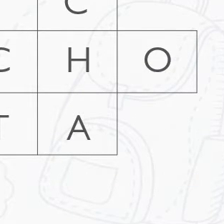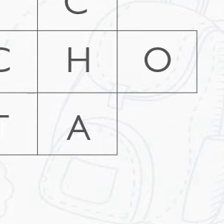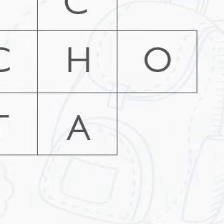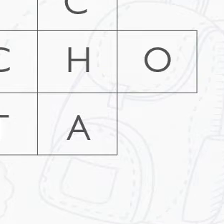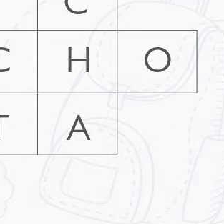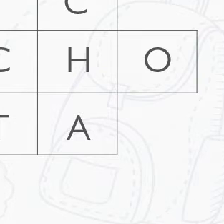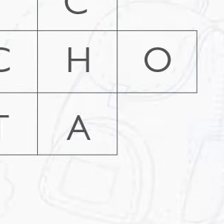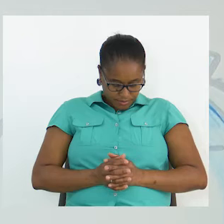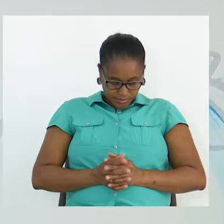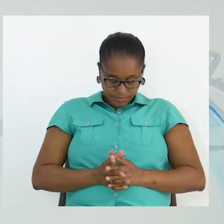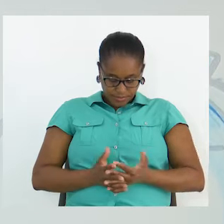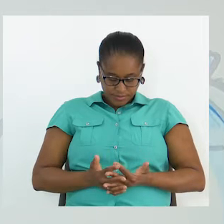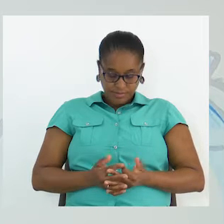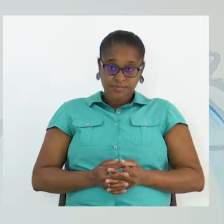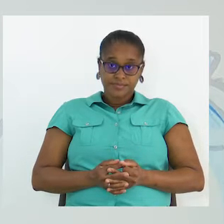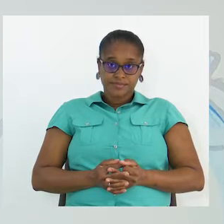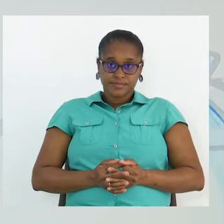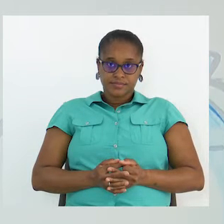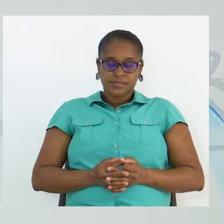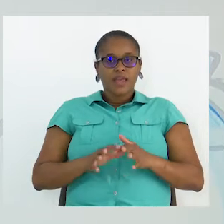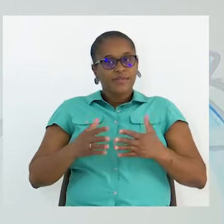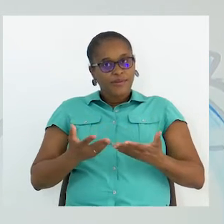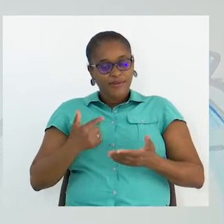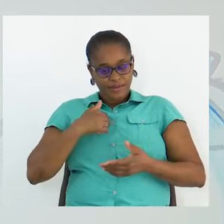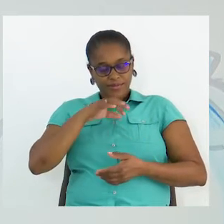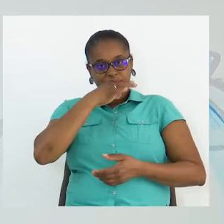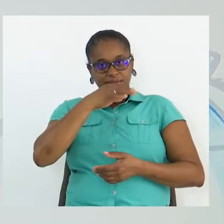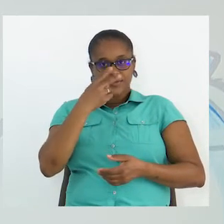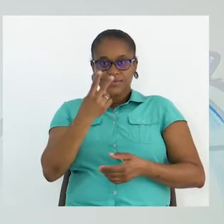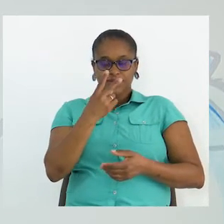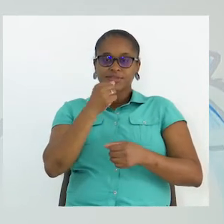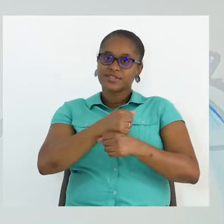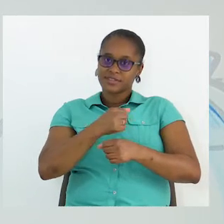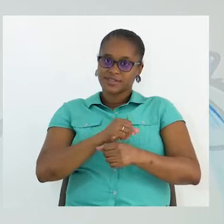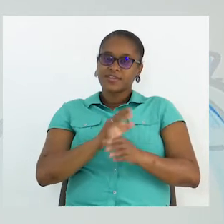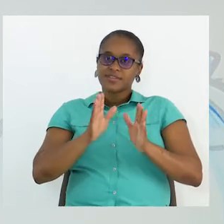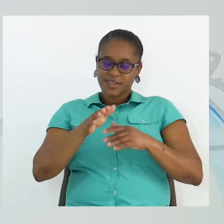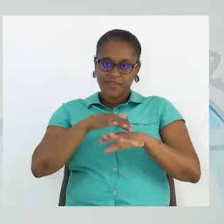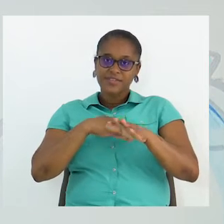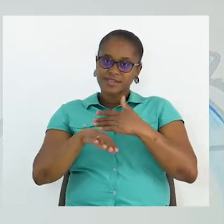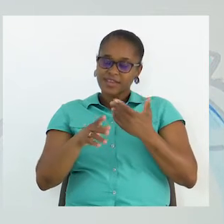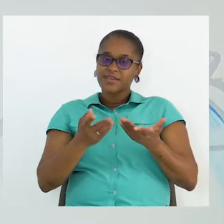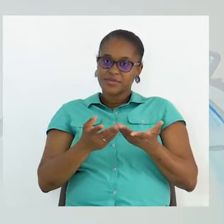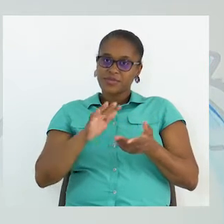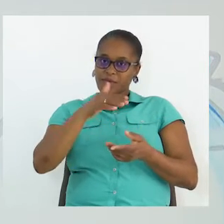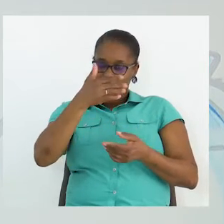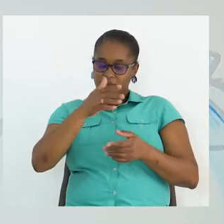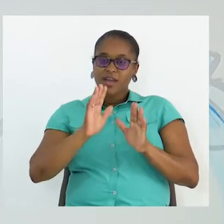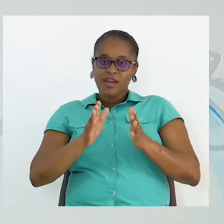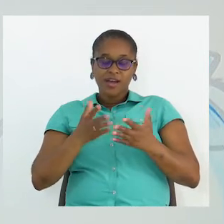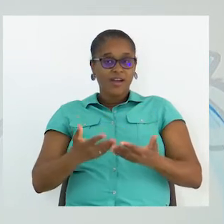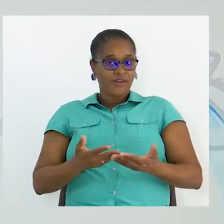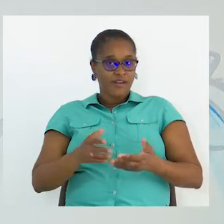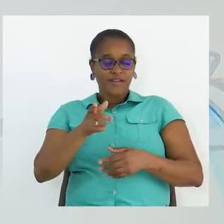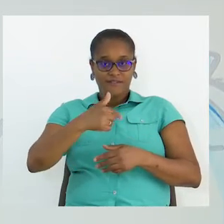Cartucho. Muito bem. Então, eu disse 2 exercícios. Já fizemos o primeiro, agora